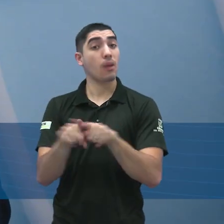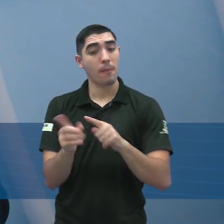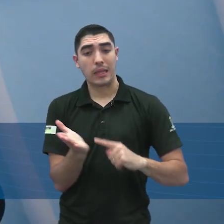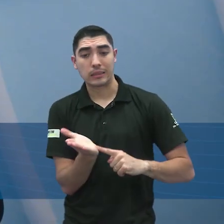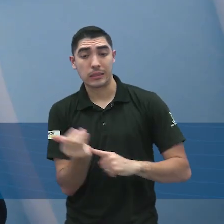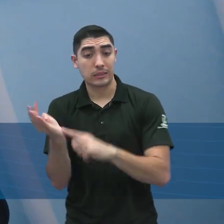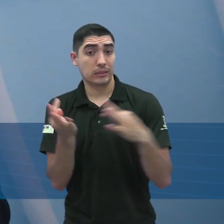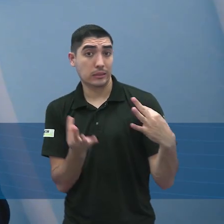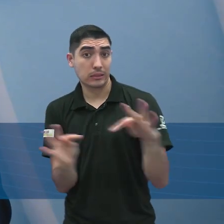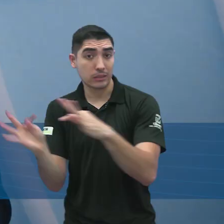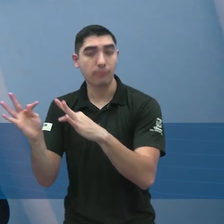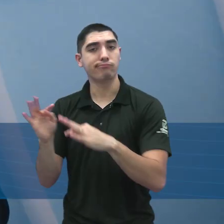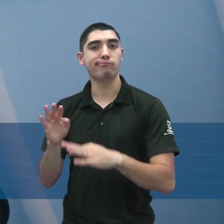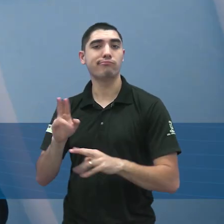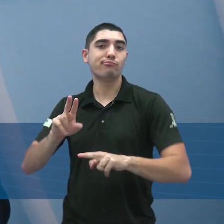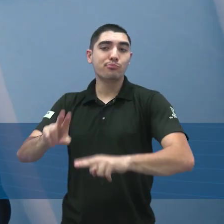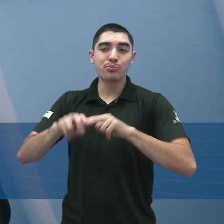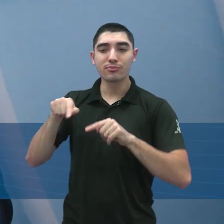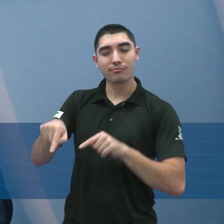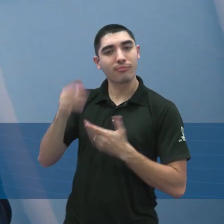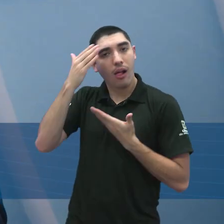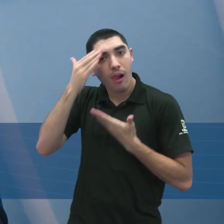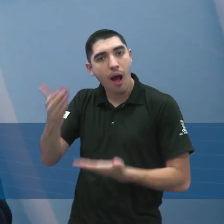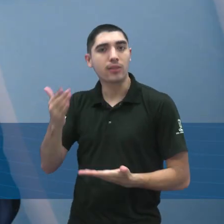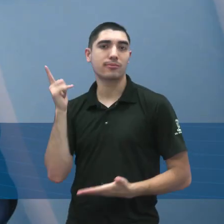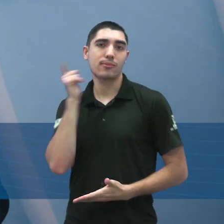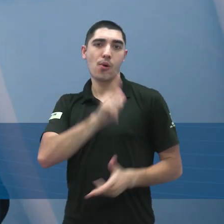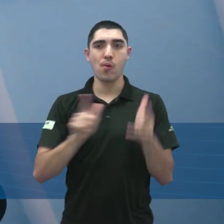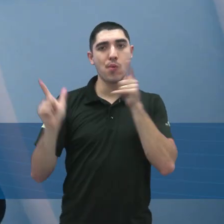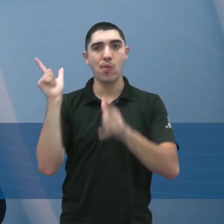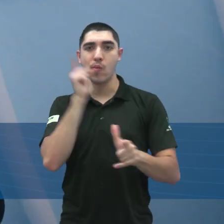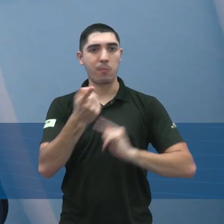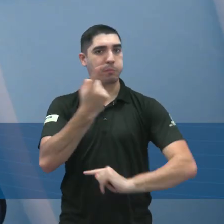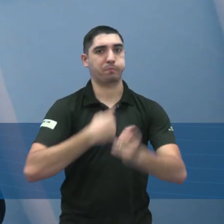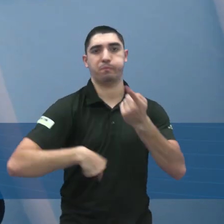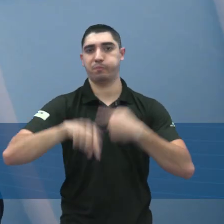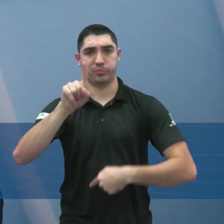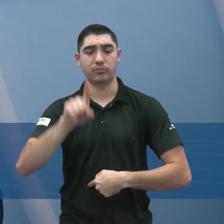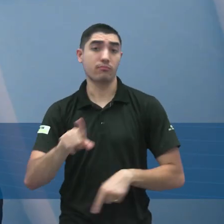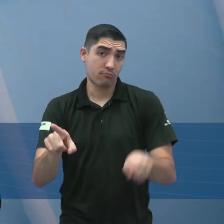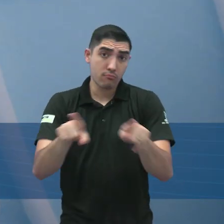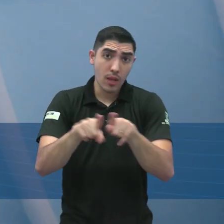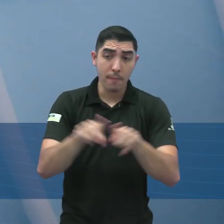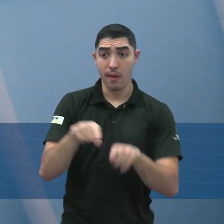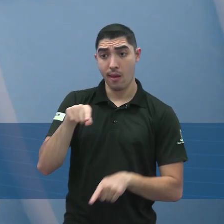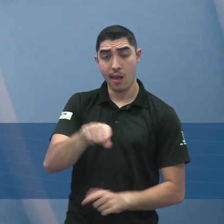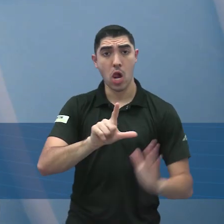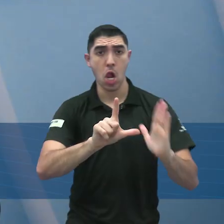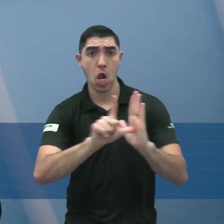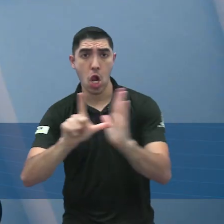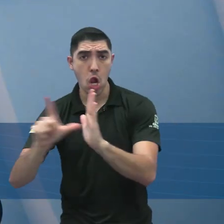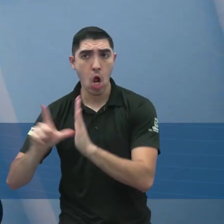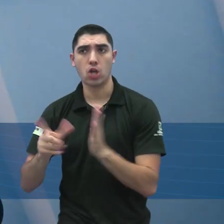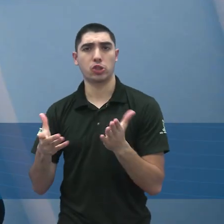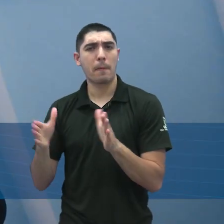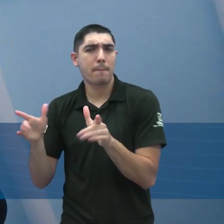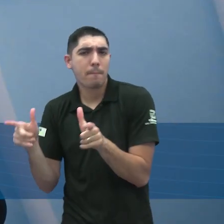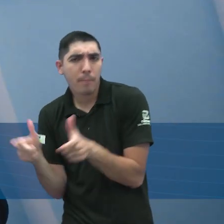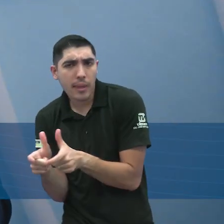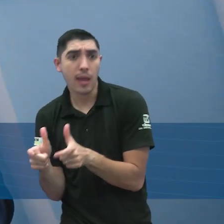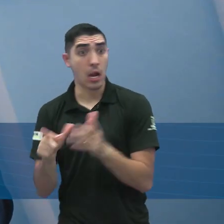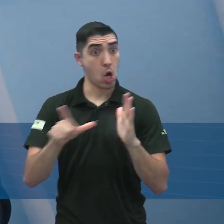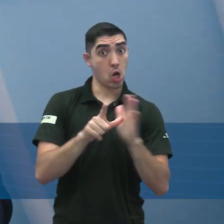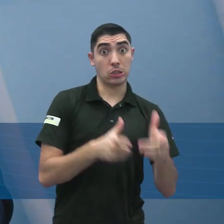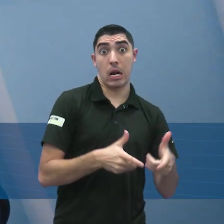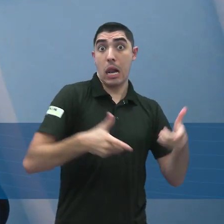tecnologias ajudam a explicar esse sucesso. Além dos das grandes lojas, micro e pequenos